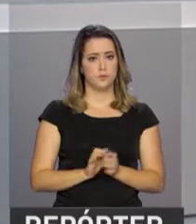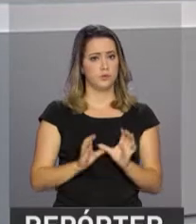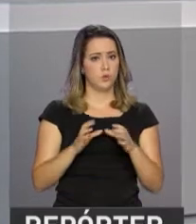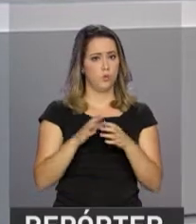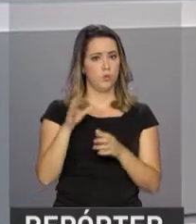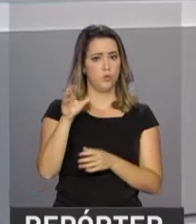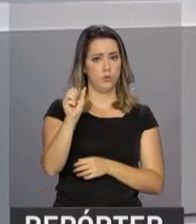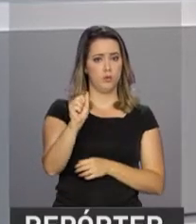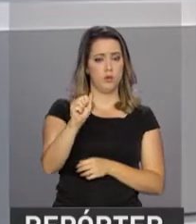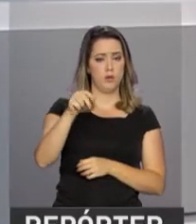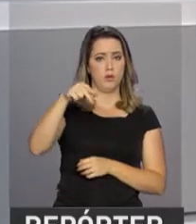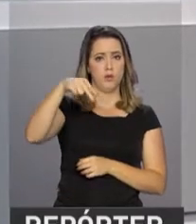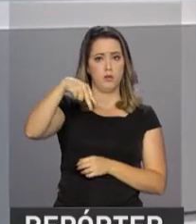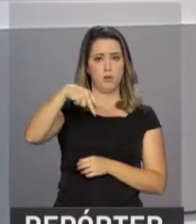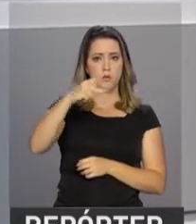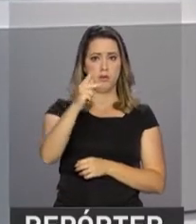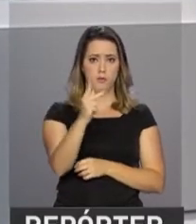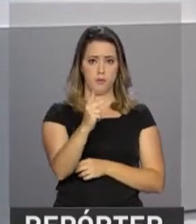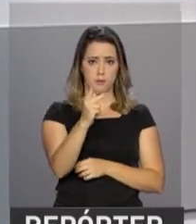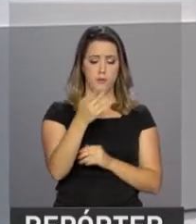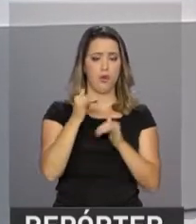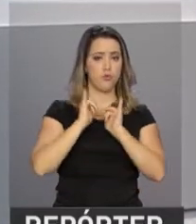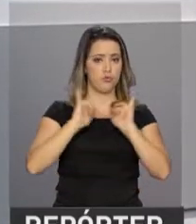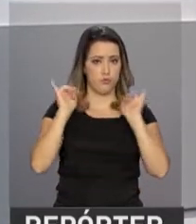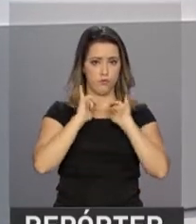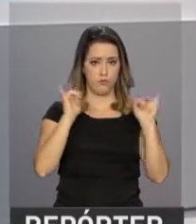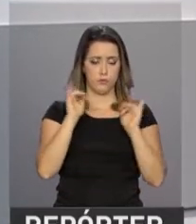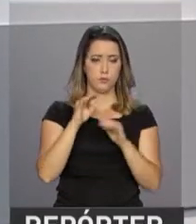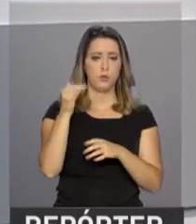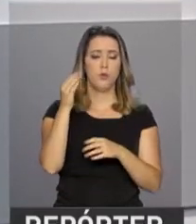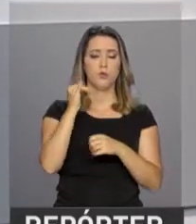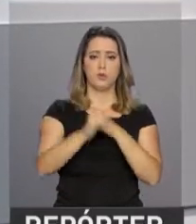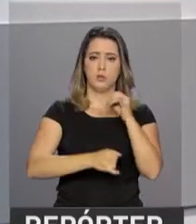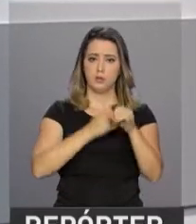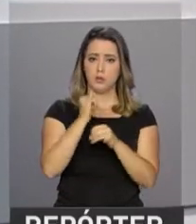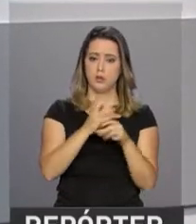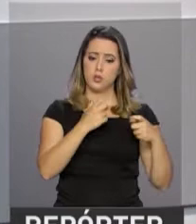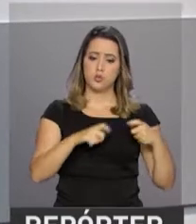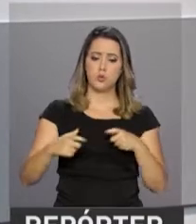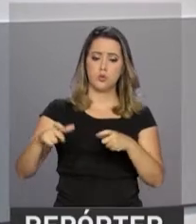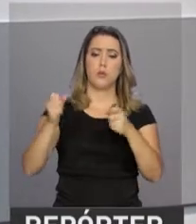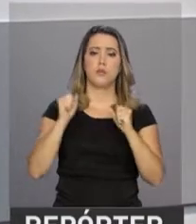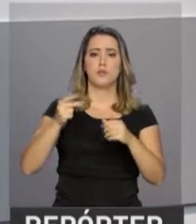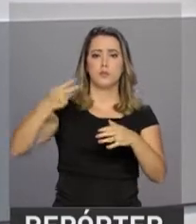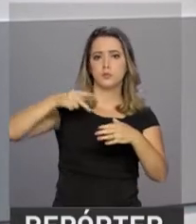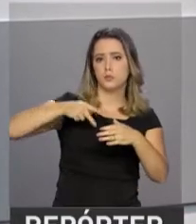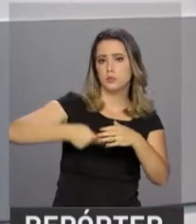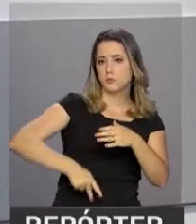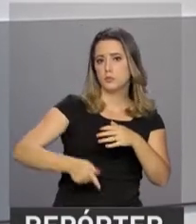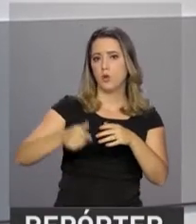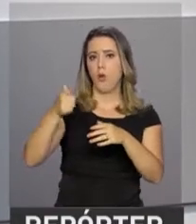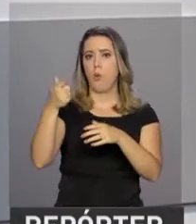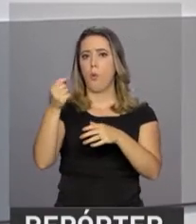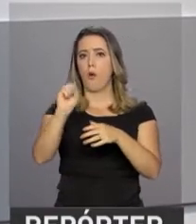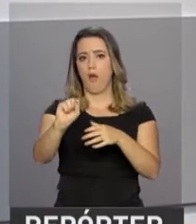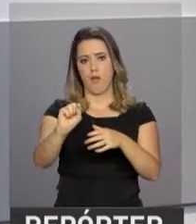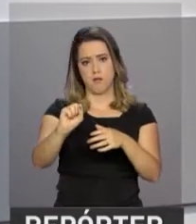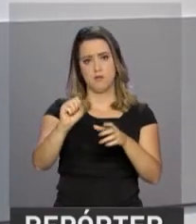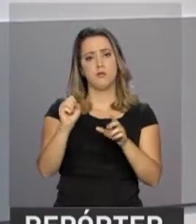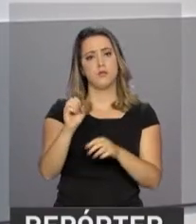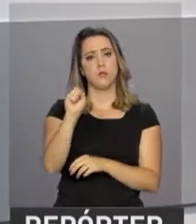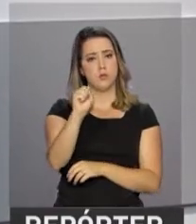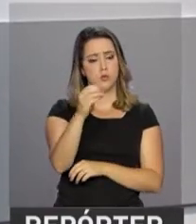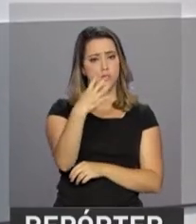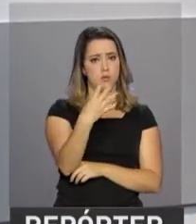do petróleo divulgou na internet as áreas para exploração e produção de petróleo e gás natural disponíveis são